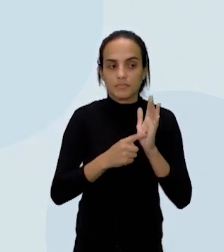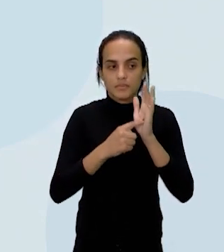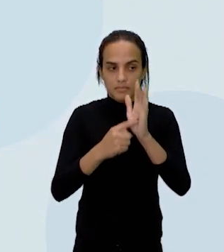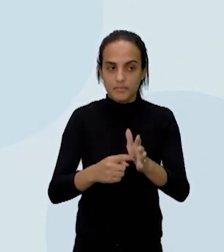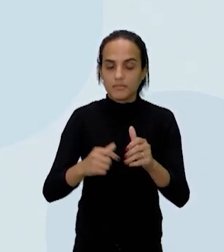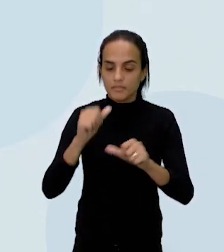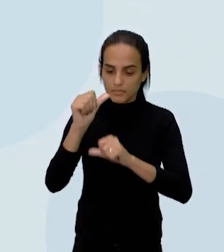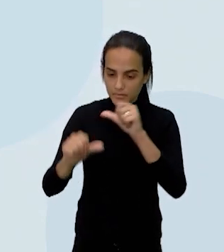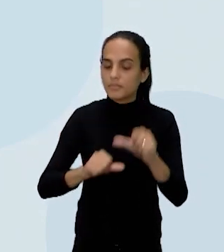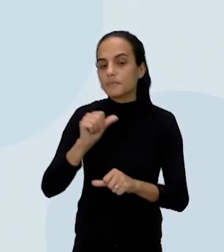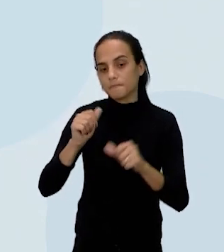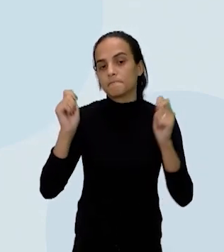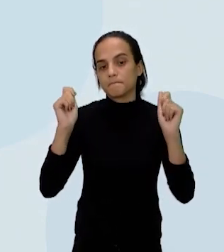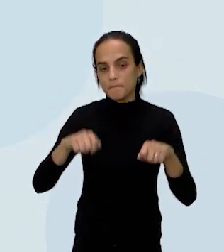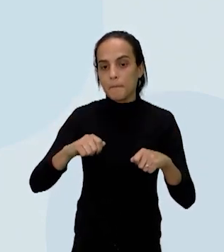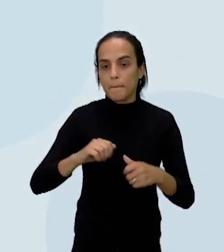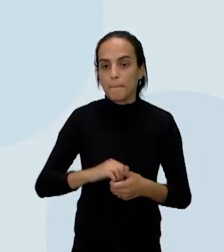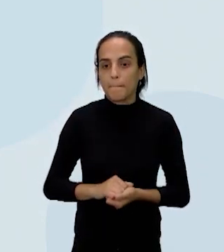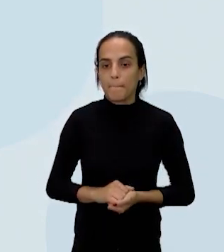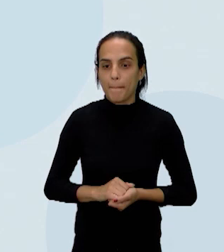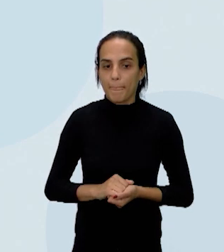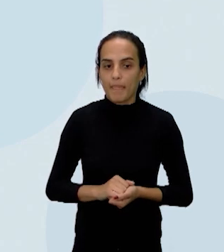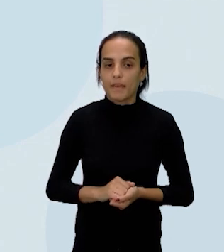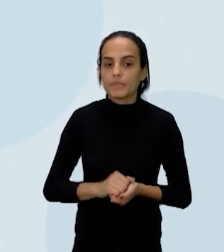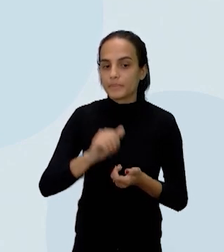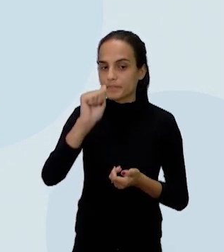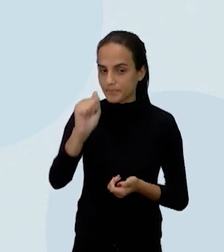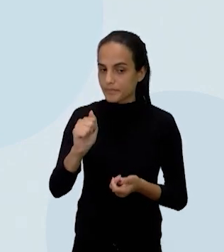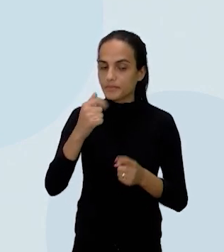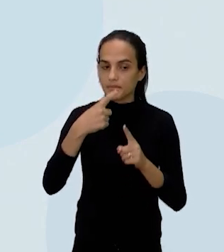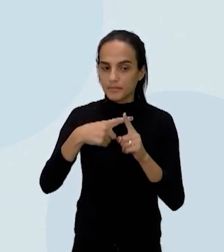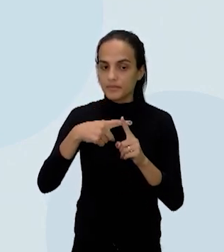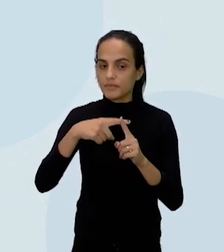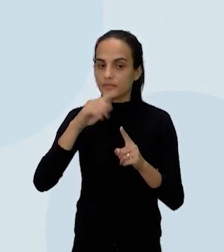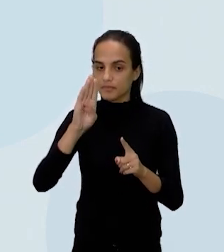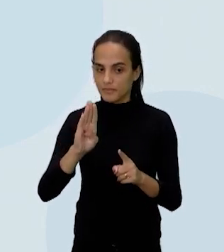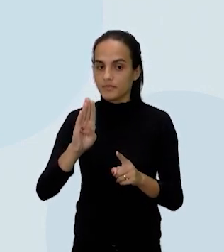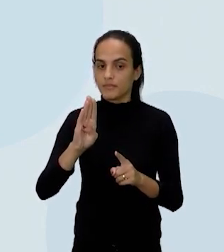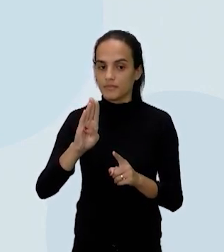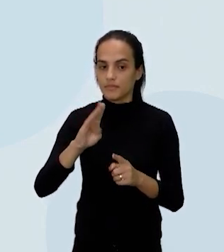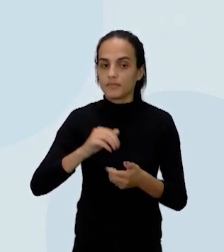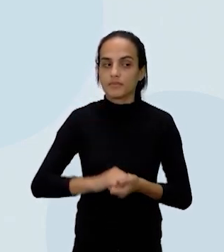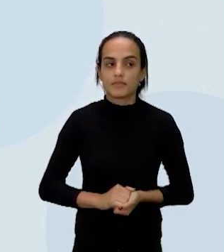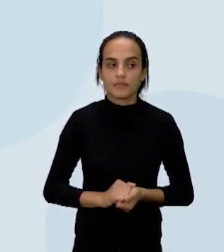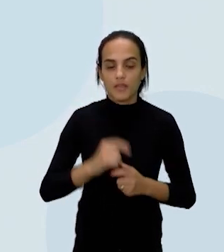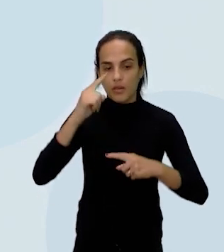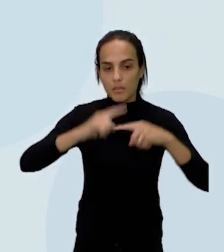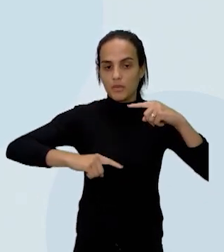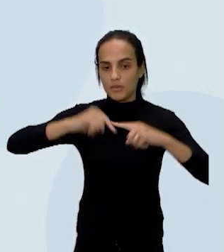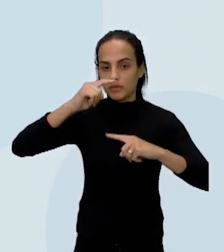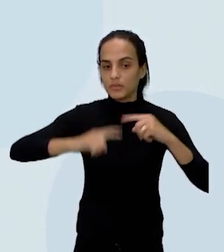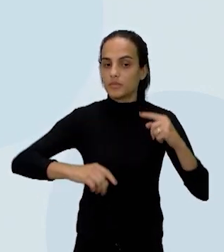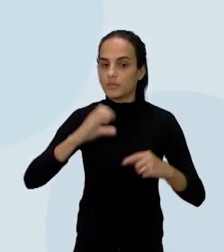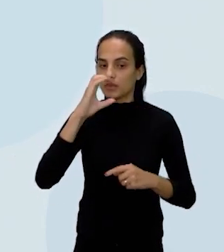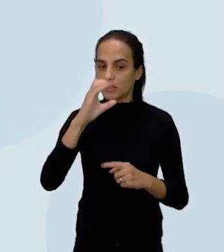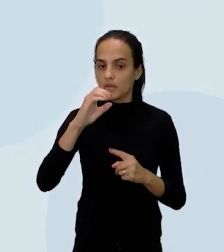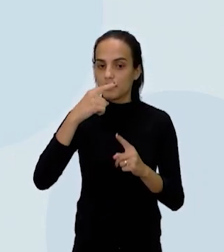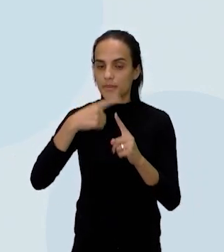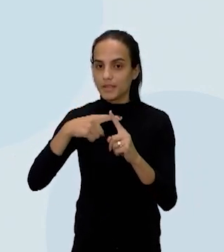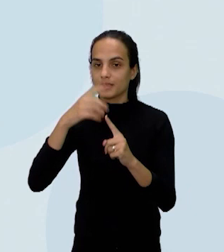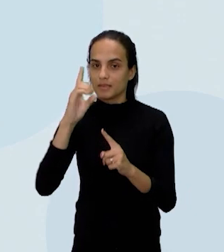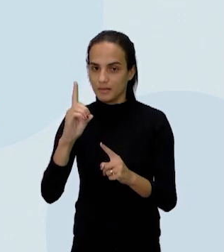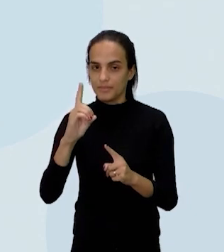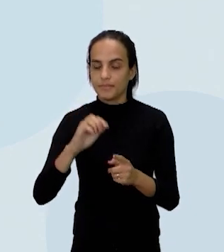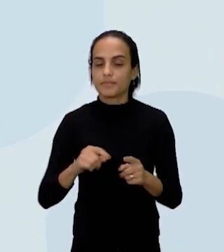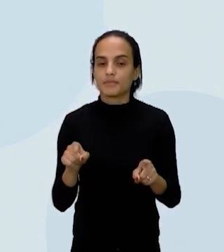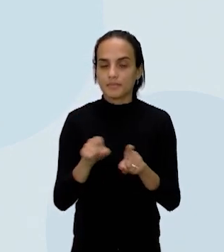seja, ela pode ir dos reagentes A mais B para o produto C mais D, mas ela também pode ir